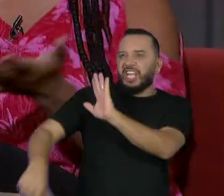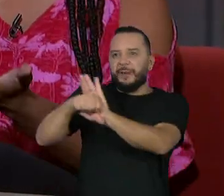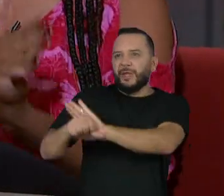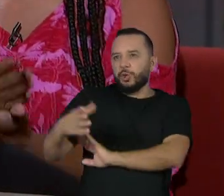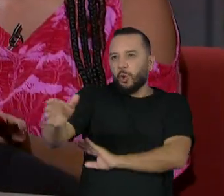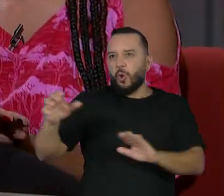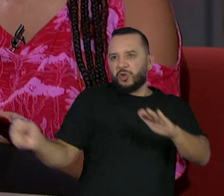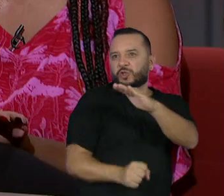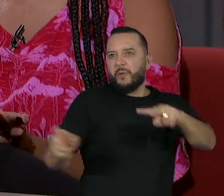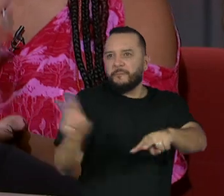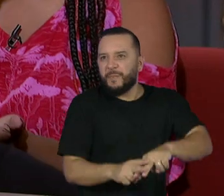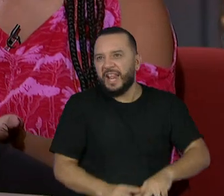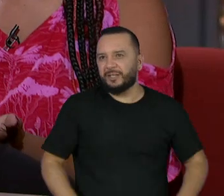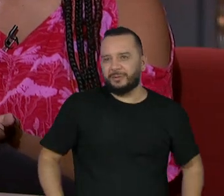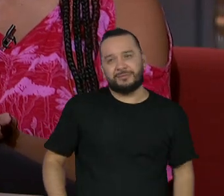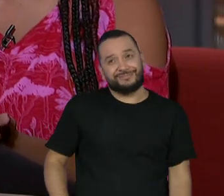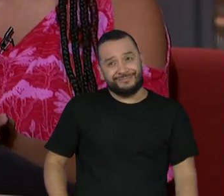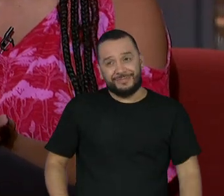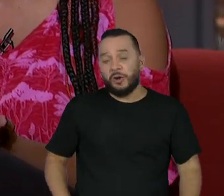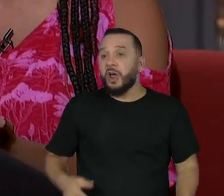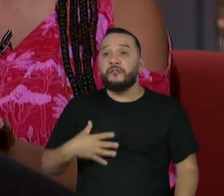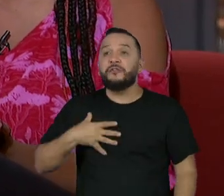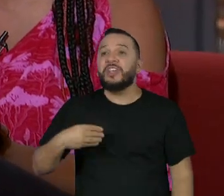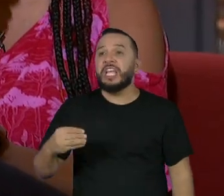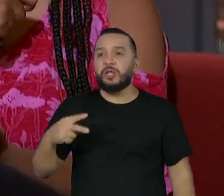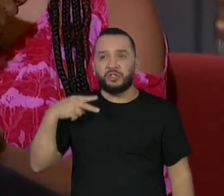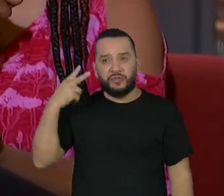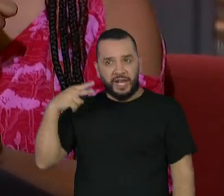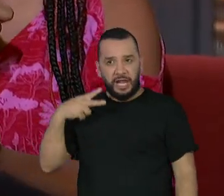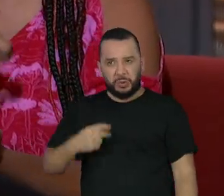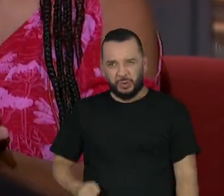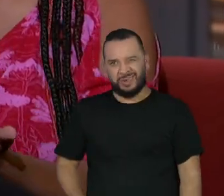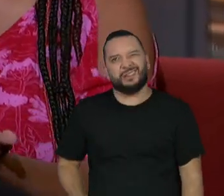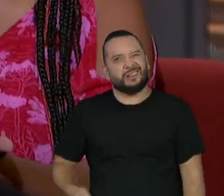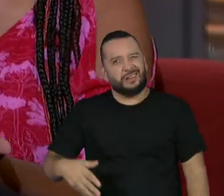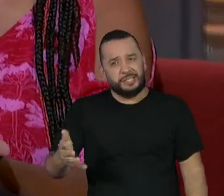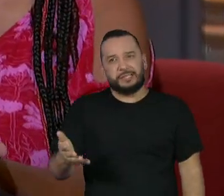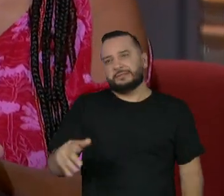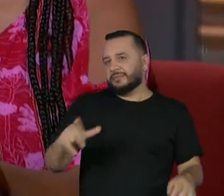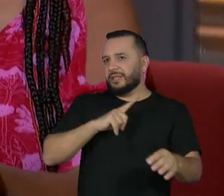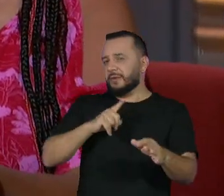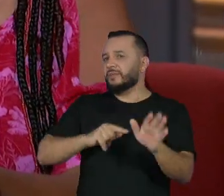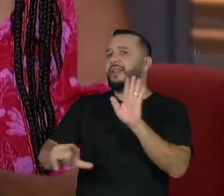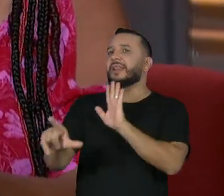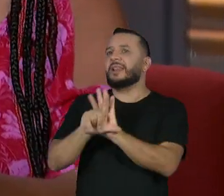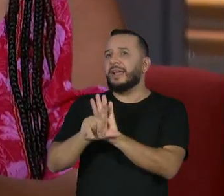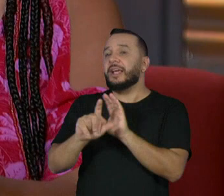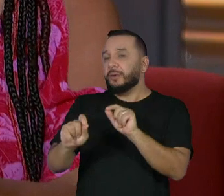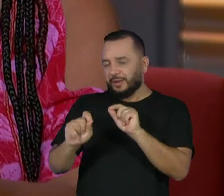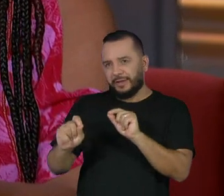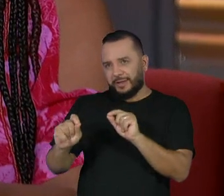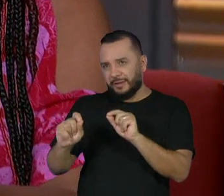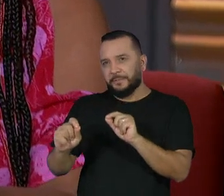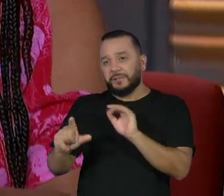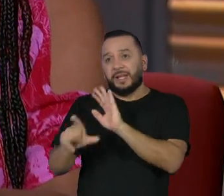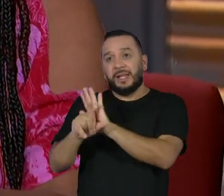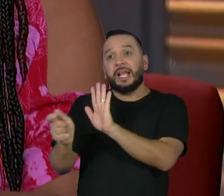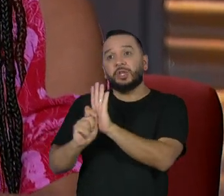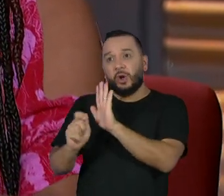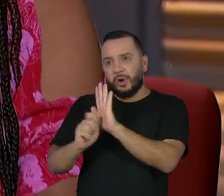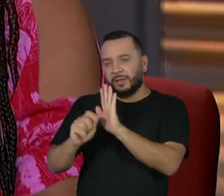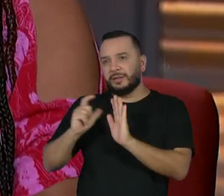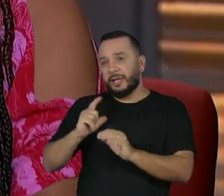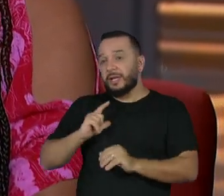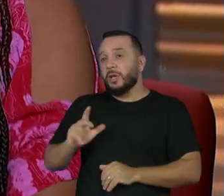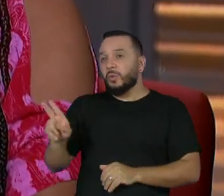isso. Porque a lei de drogas, teve uma modificação da lei de drogas há pouco tempo, em que fez a diferenciação entre o usuário e o traficante. Só